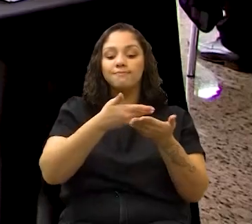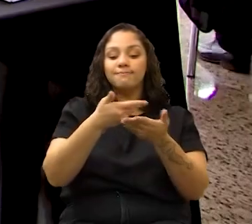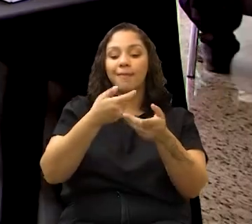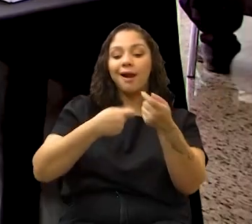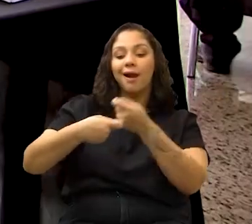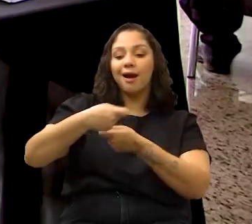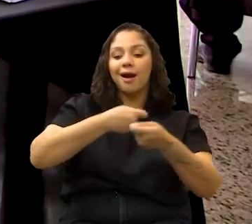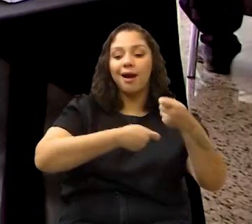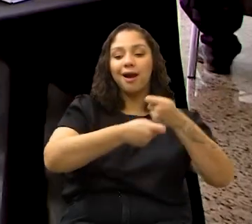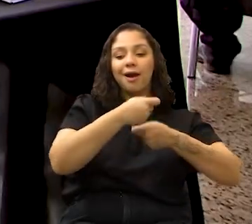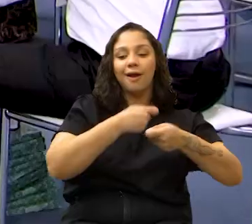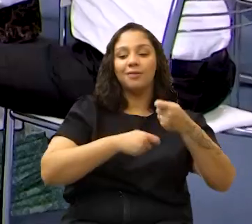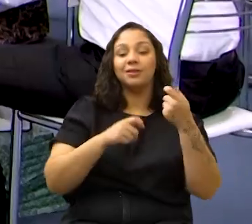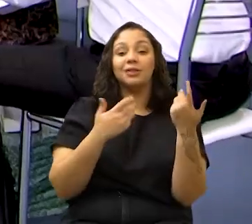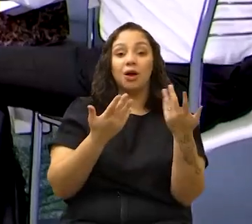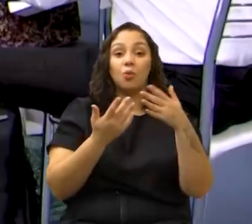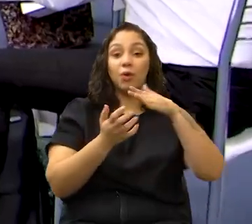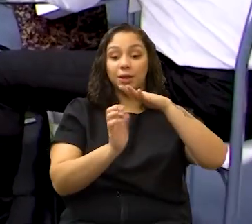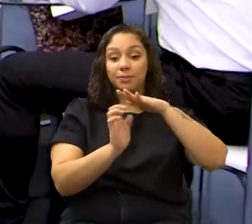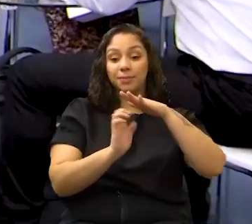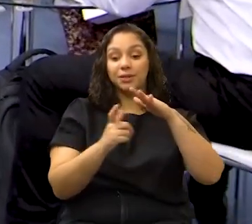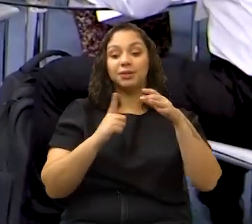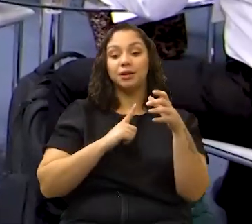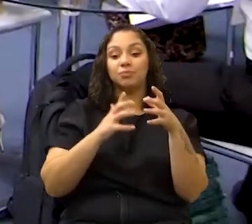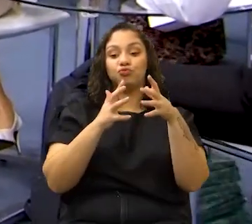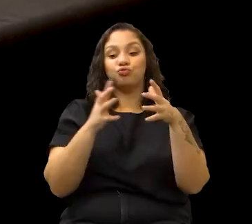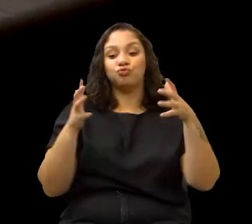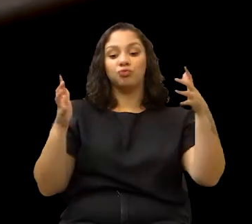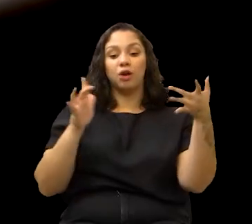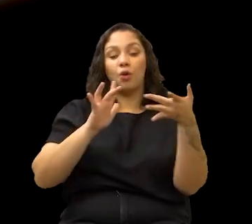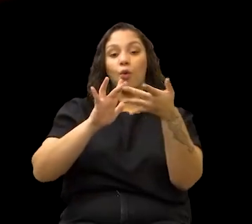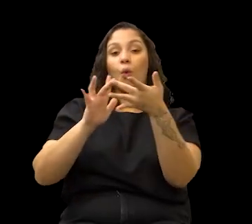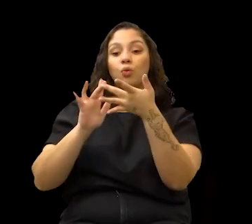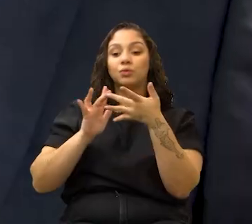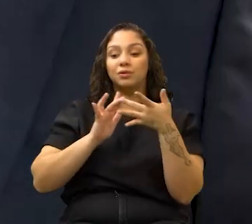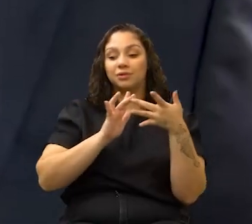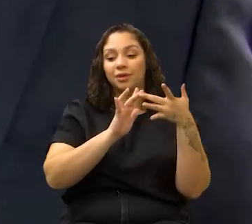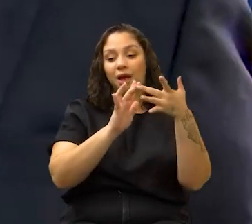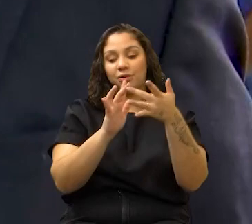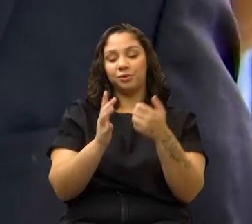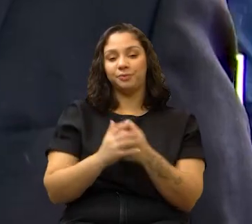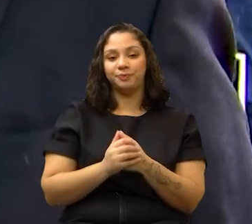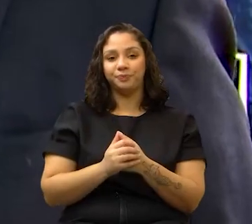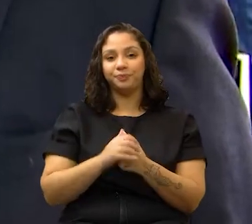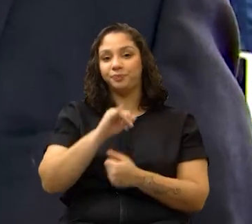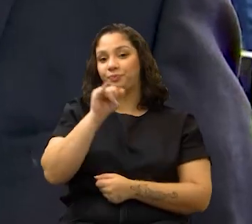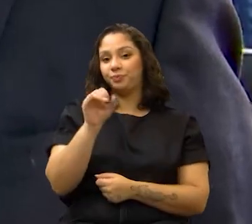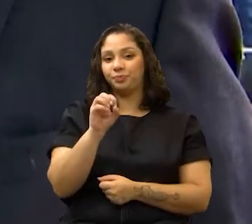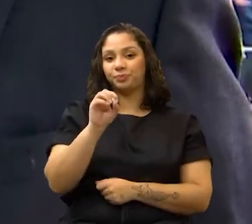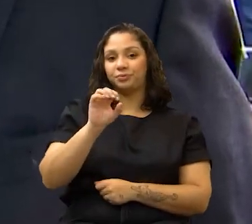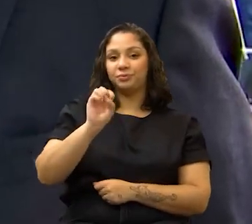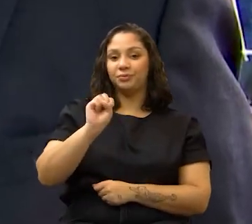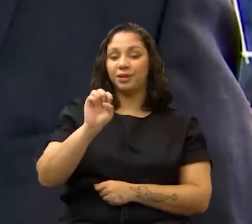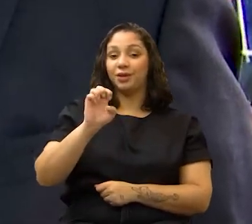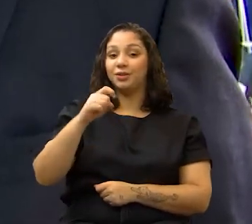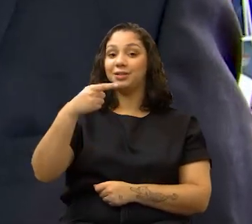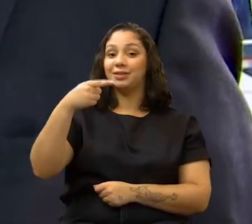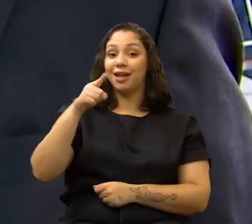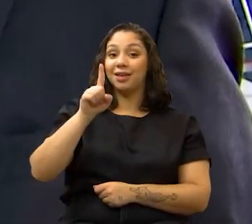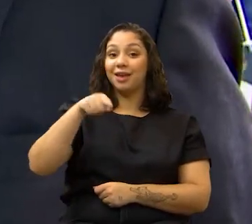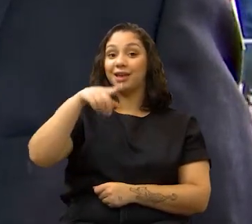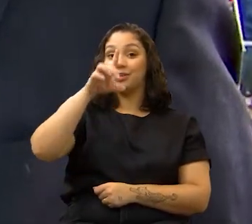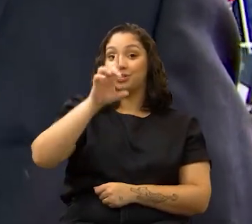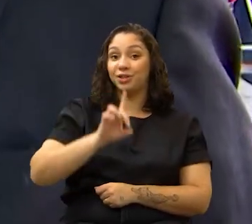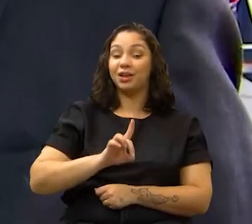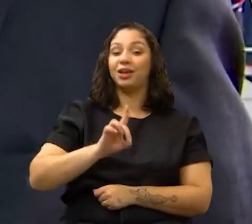evento serve para que empresas ampliem sua rede de contatos no mercado. José Henrique Toledo, diretor do CIESP